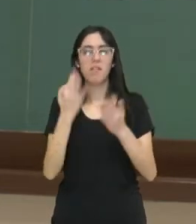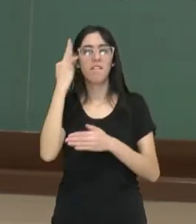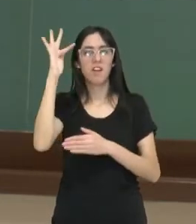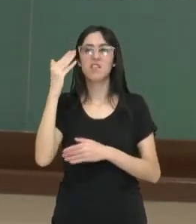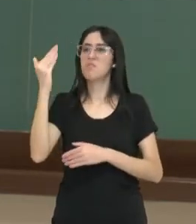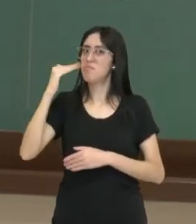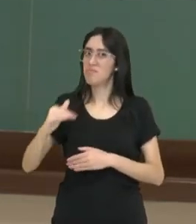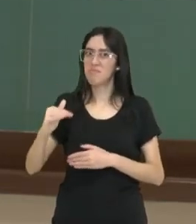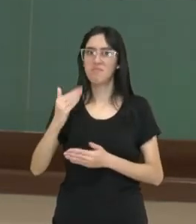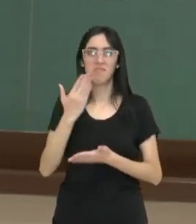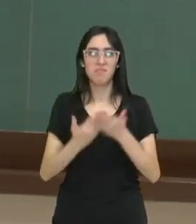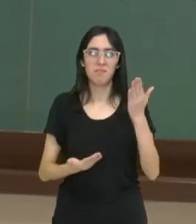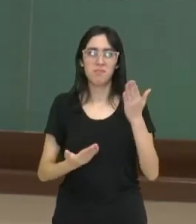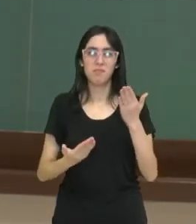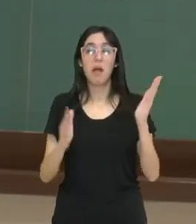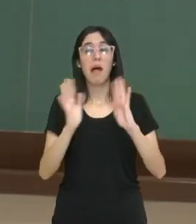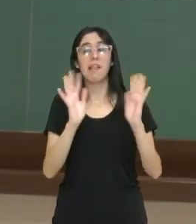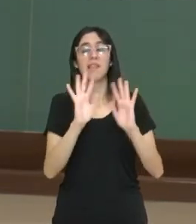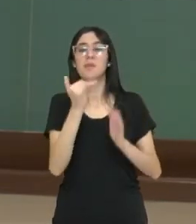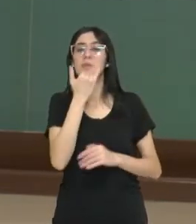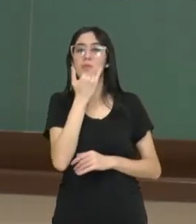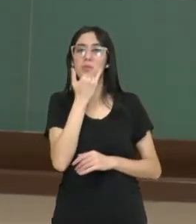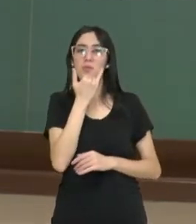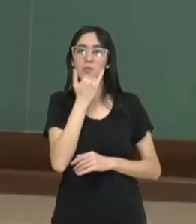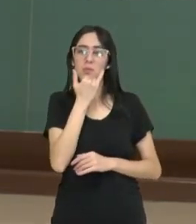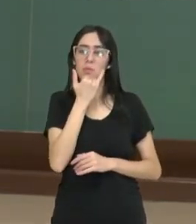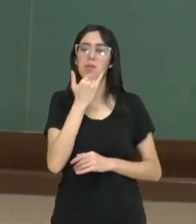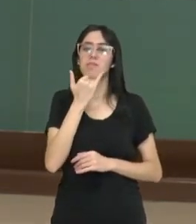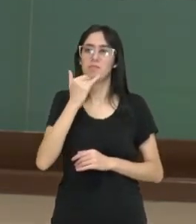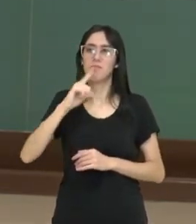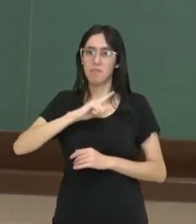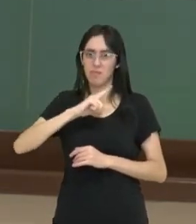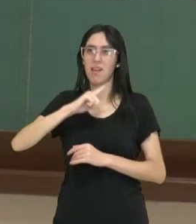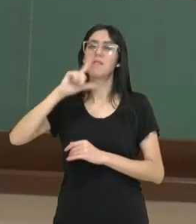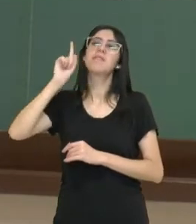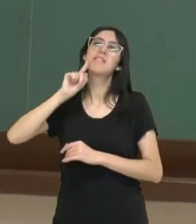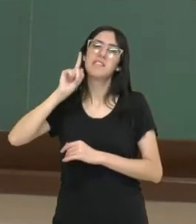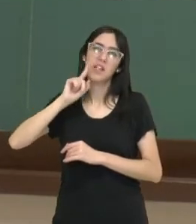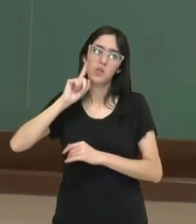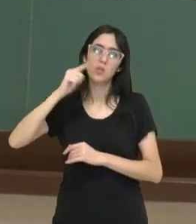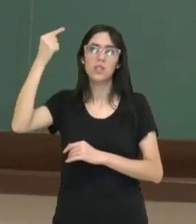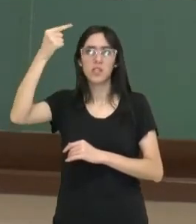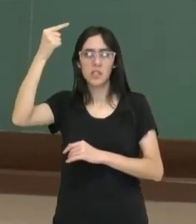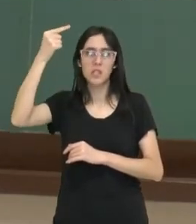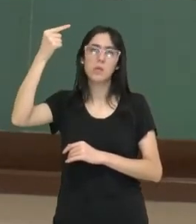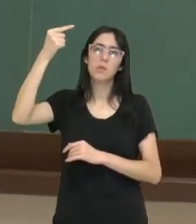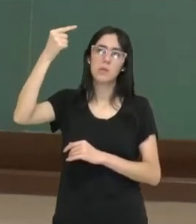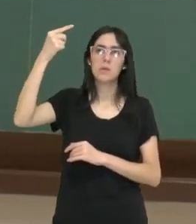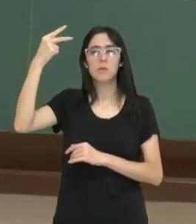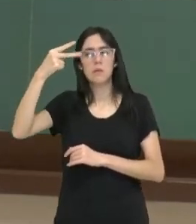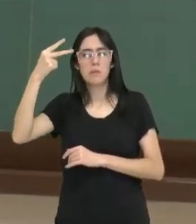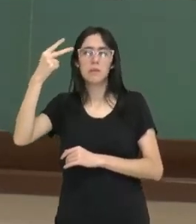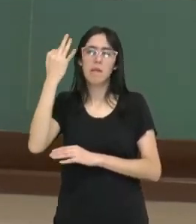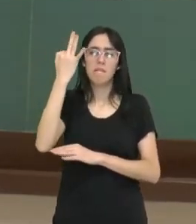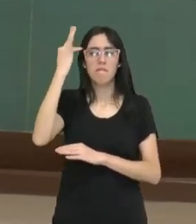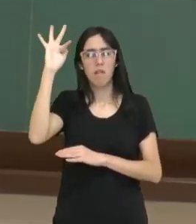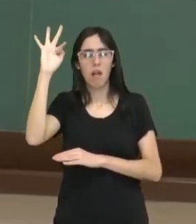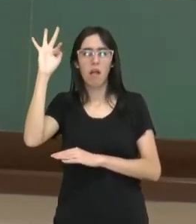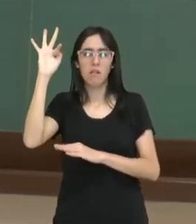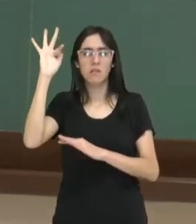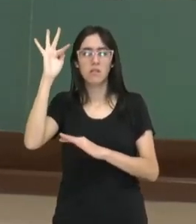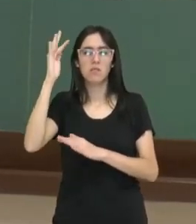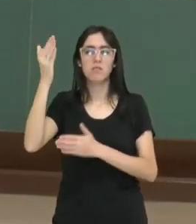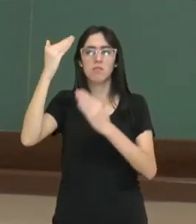Certo? Opa, por detrás de França e Estados Unidos, ele está ali entre Francia,